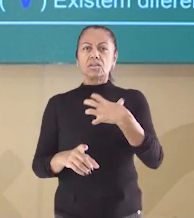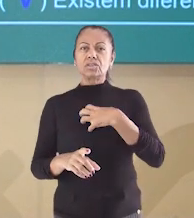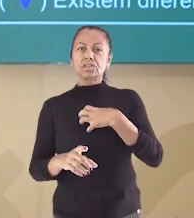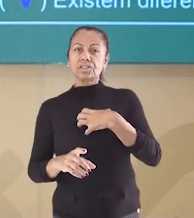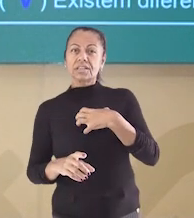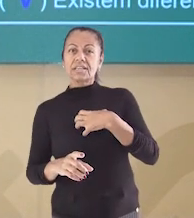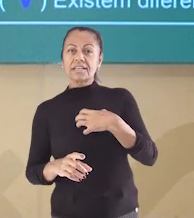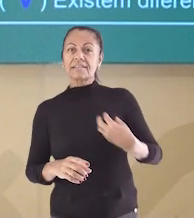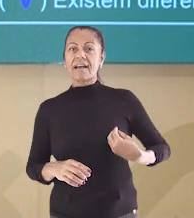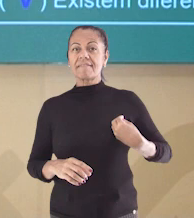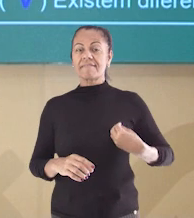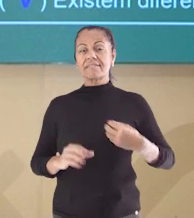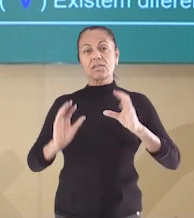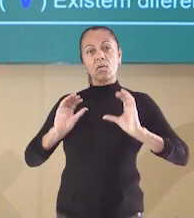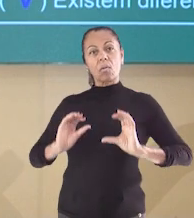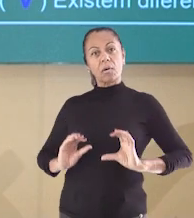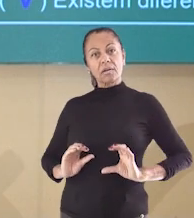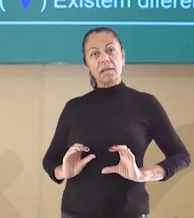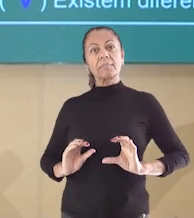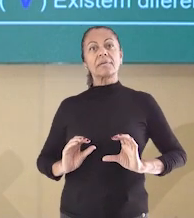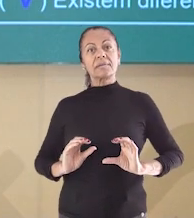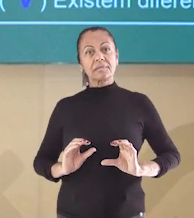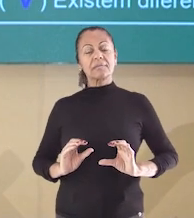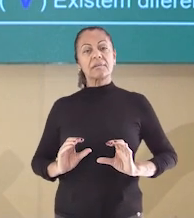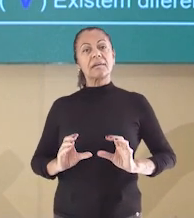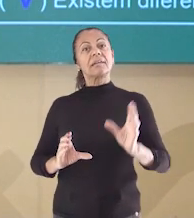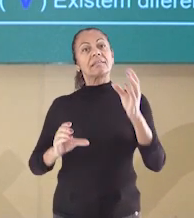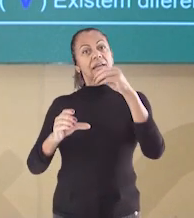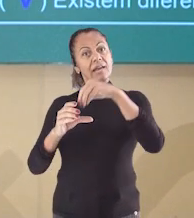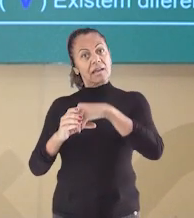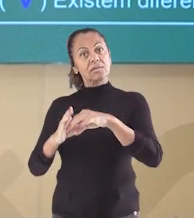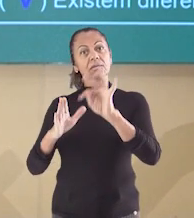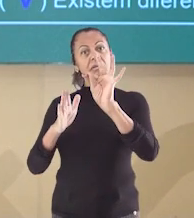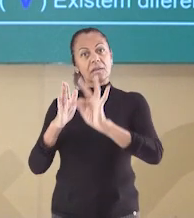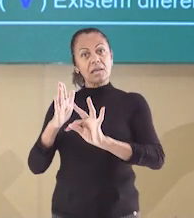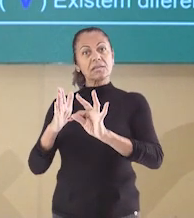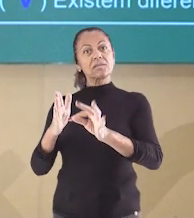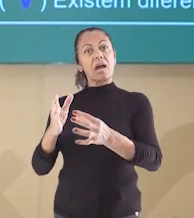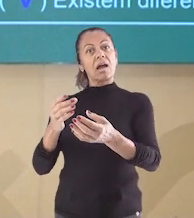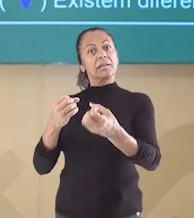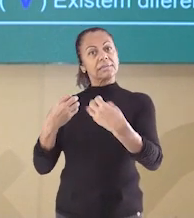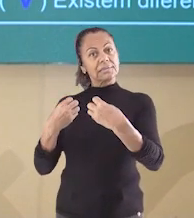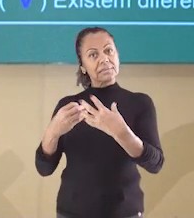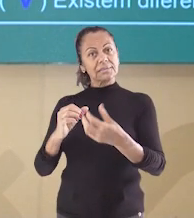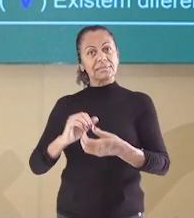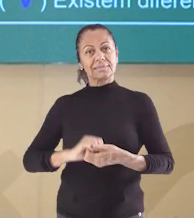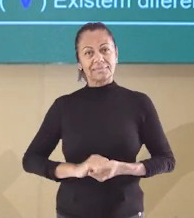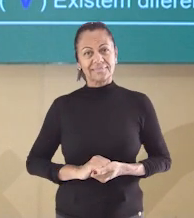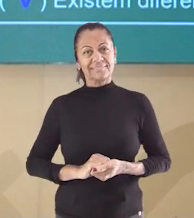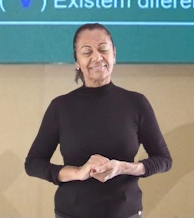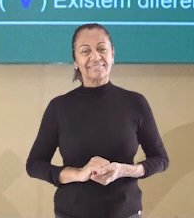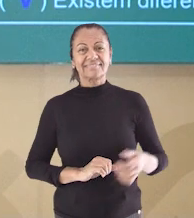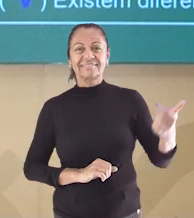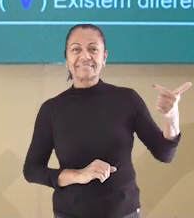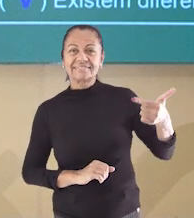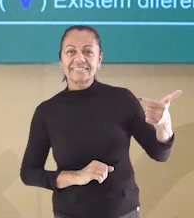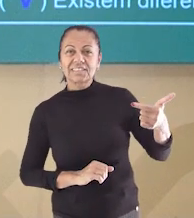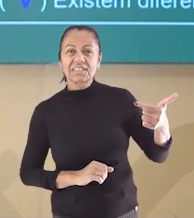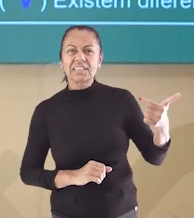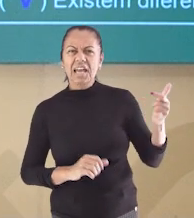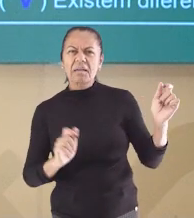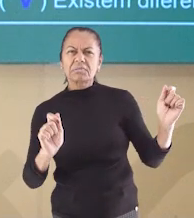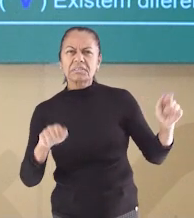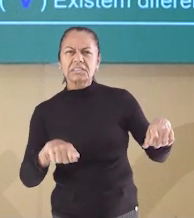de vida, é um jeito de ser que os textos sagrados trazem para as nossas vidas. Segundo, é